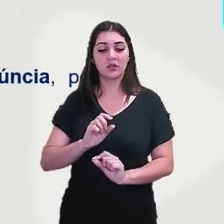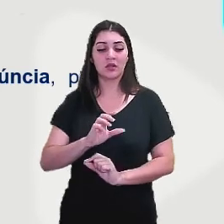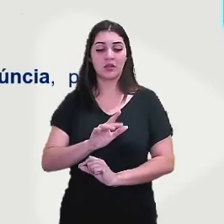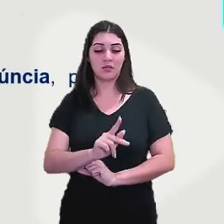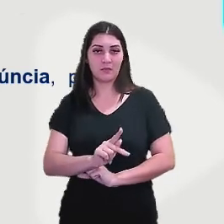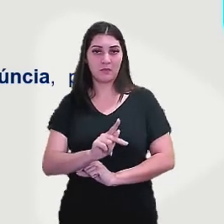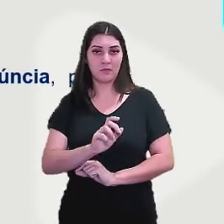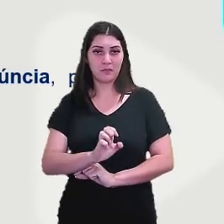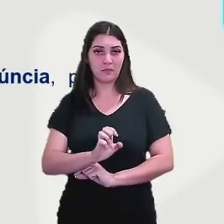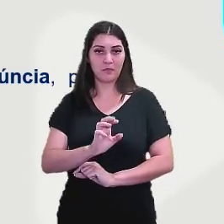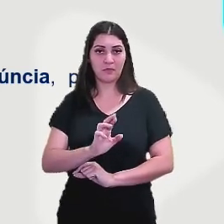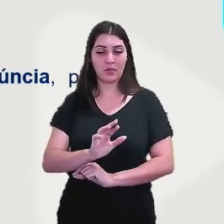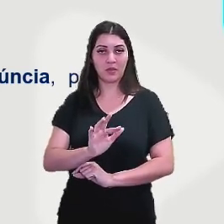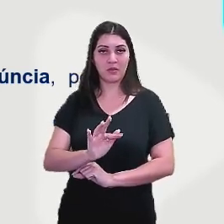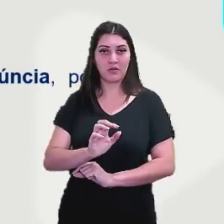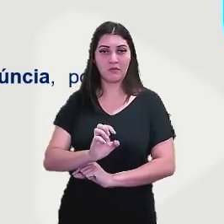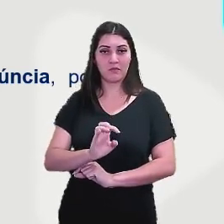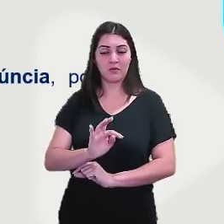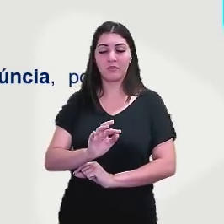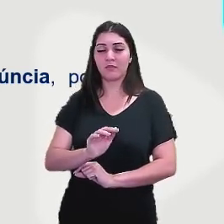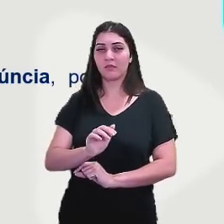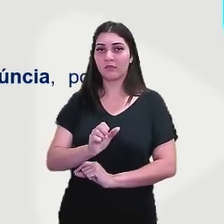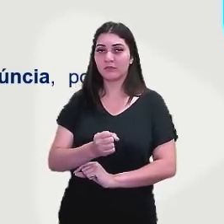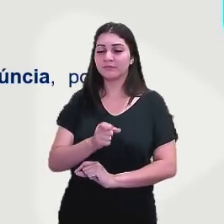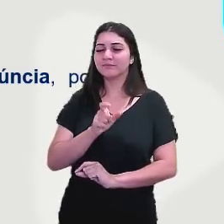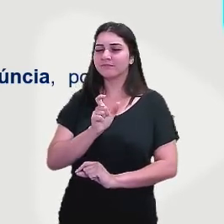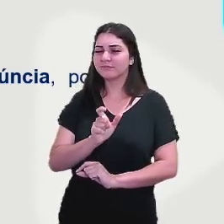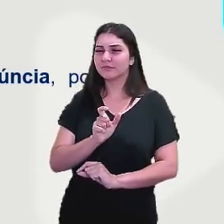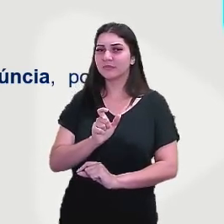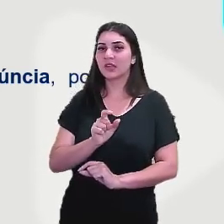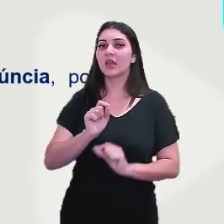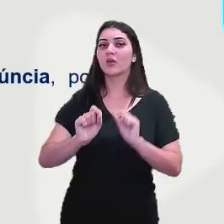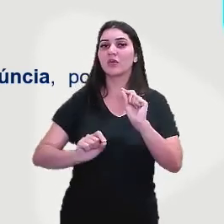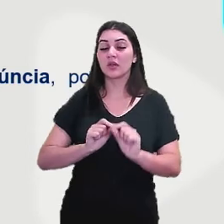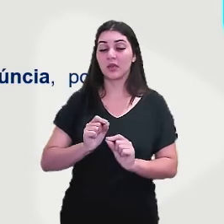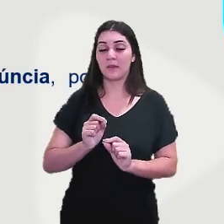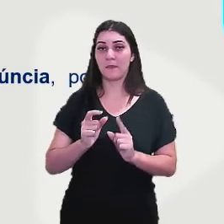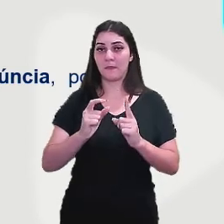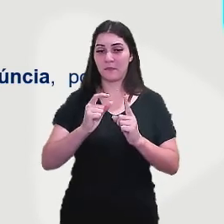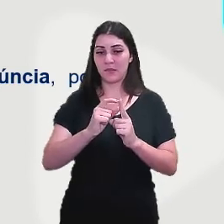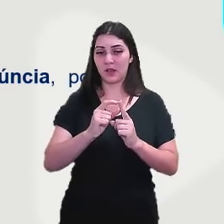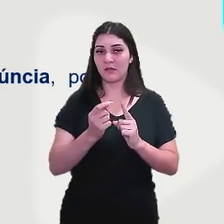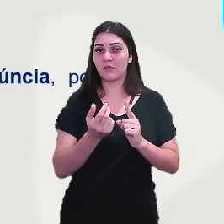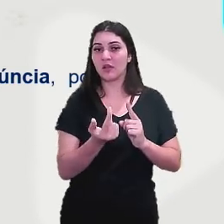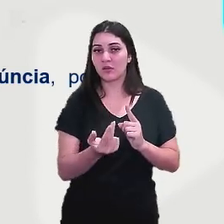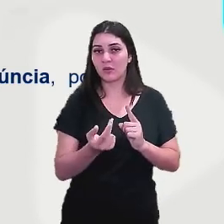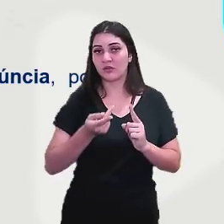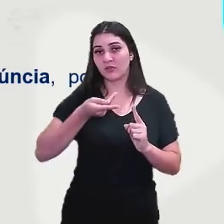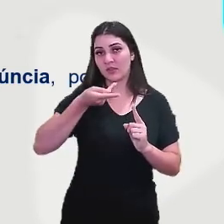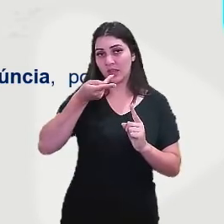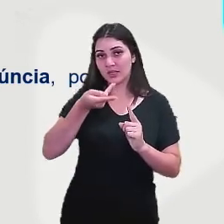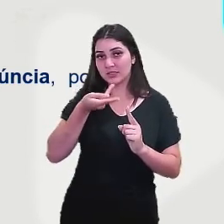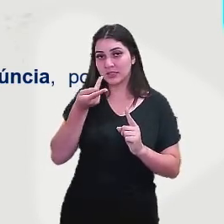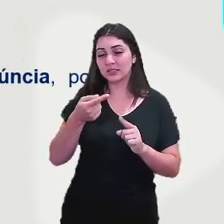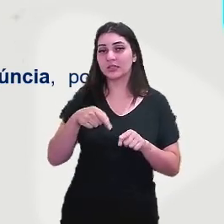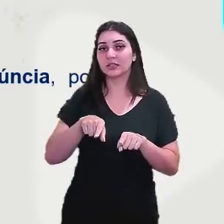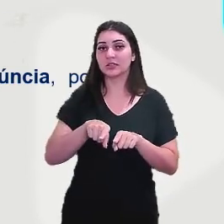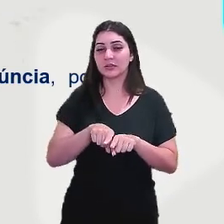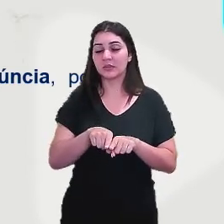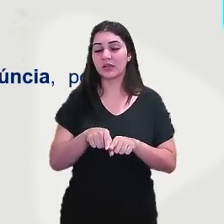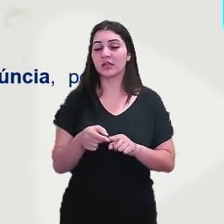homônimas perfeitas. Essas homônimas perfeitas são palavras iguais na escrita, na grafia,